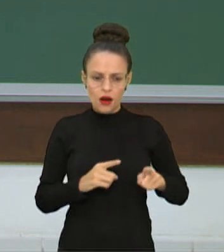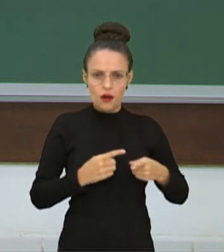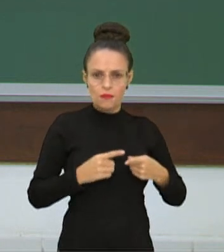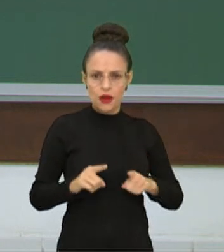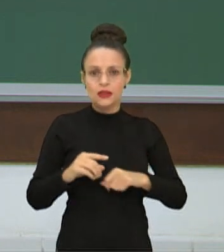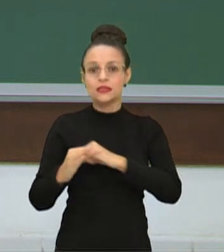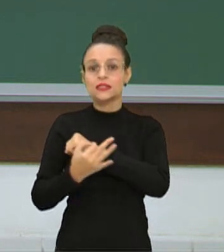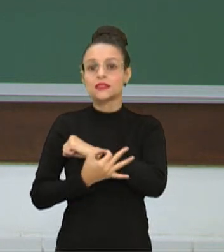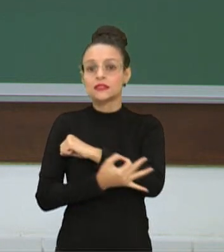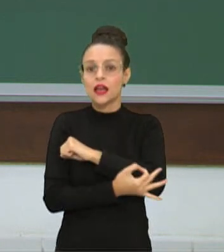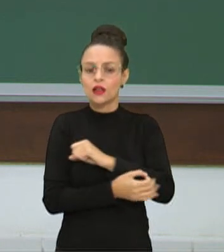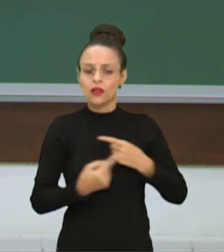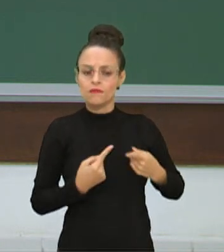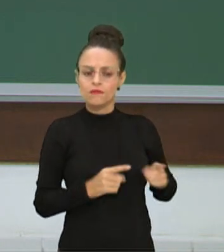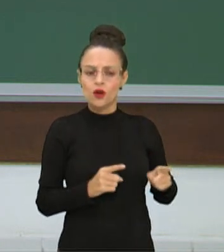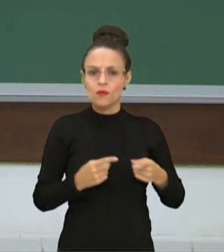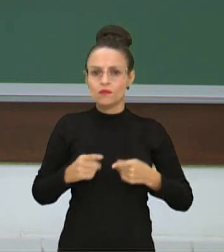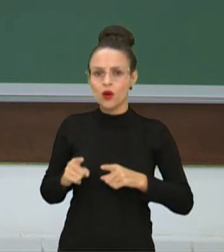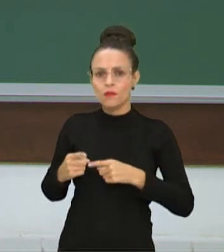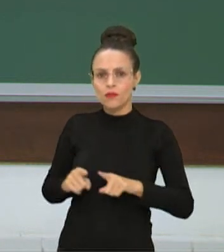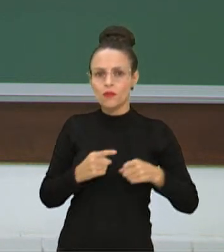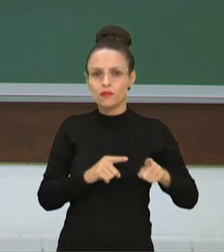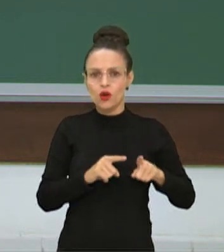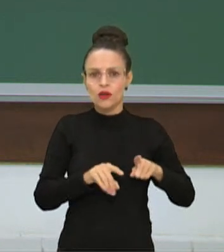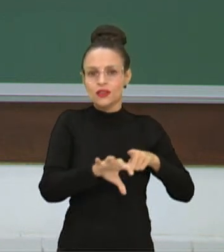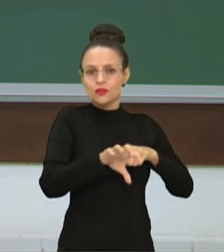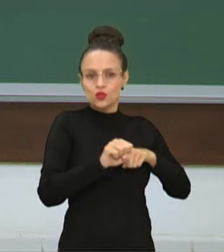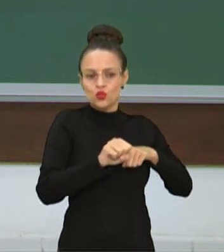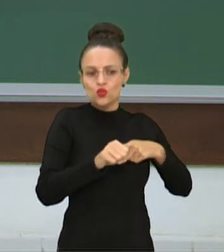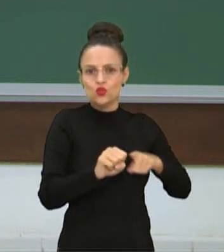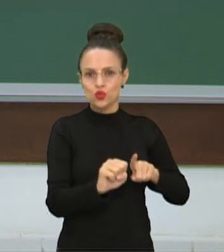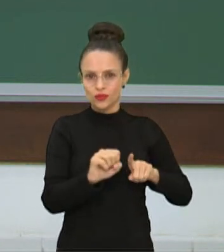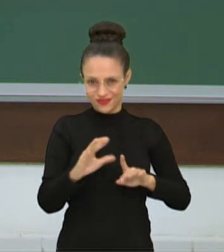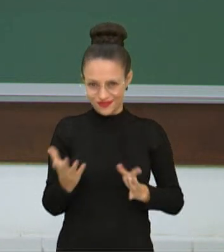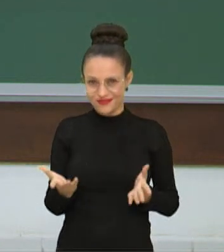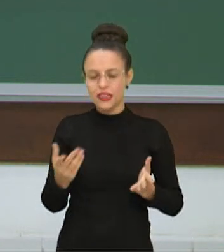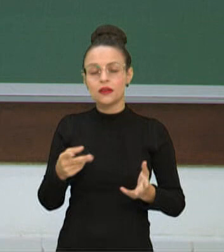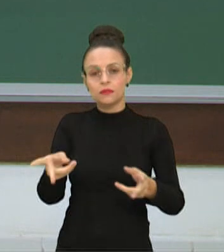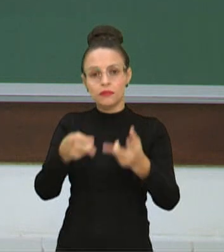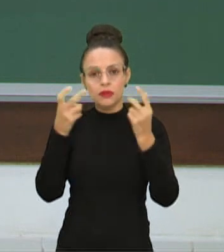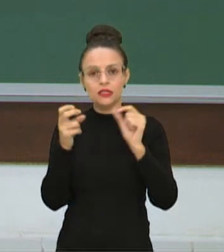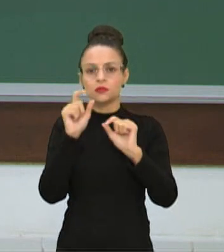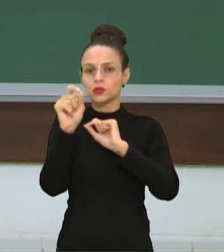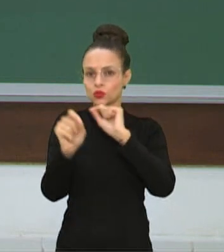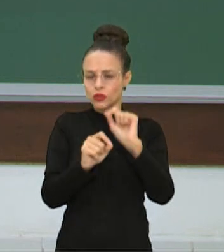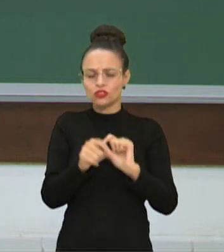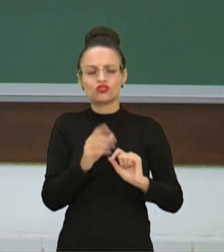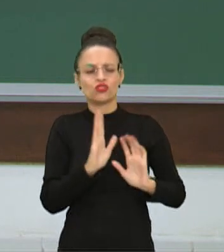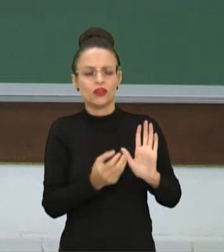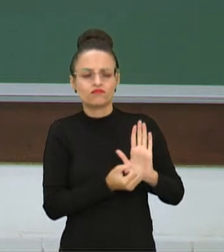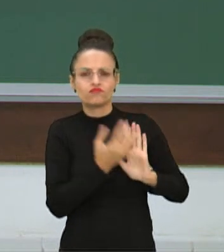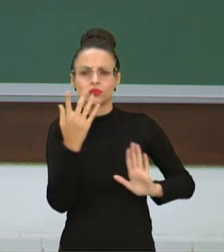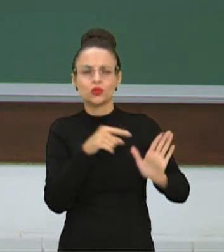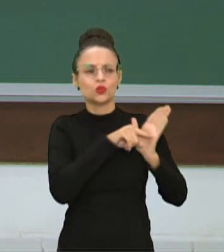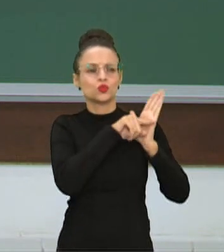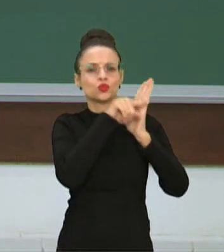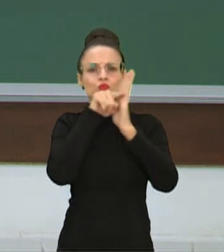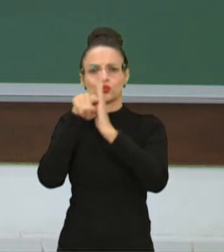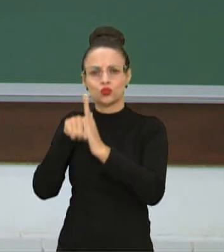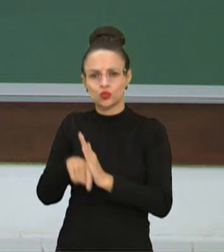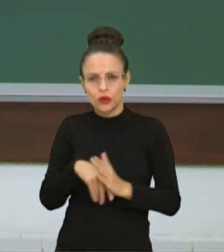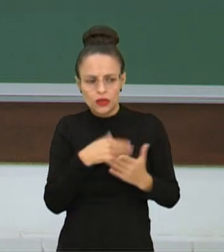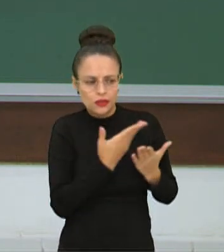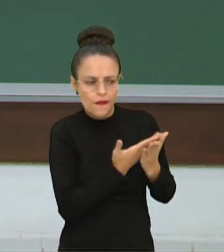células que nos defendem, que combatem infecções. Então perceberam já, muitos estudos estão sendo feitos,